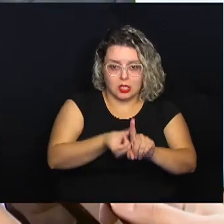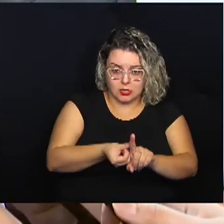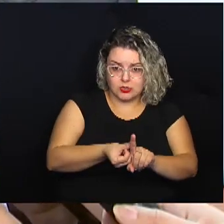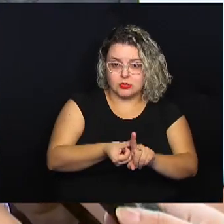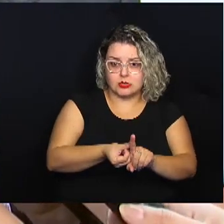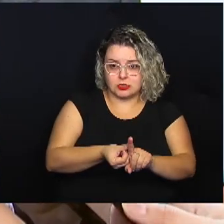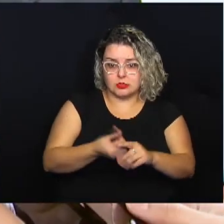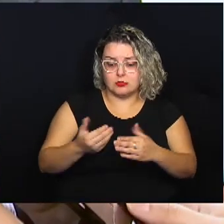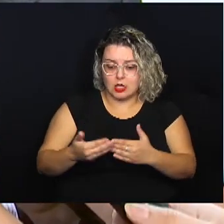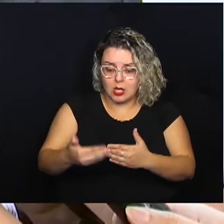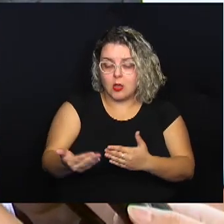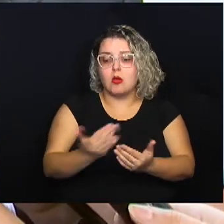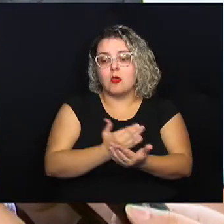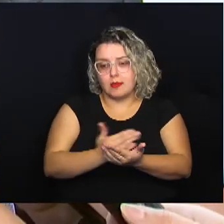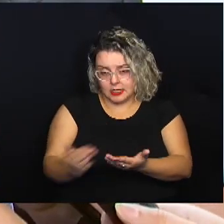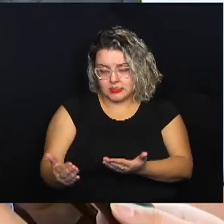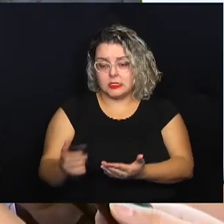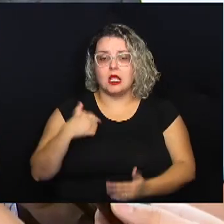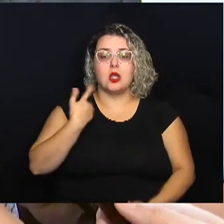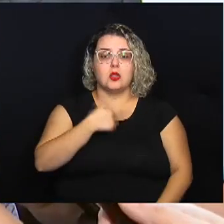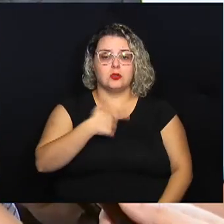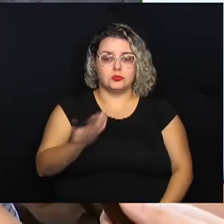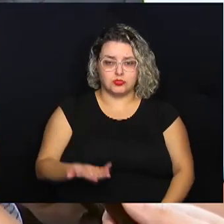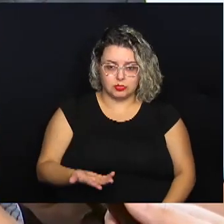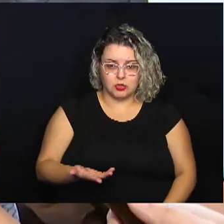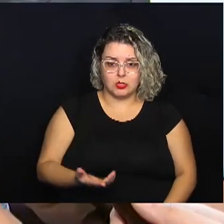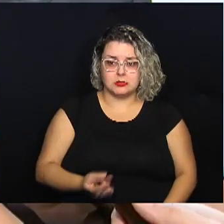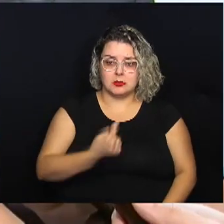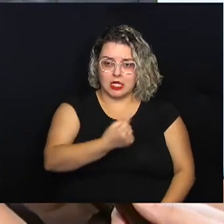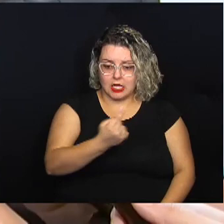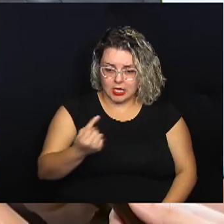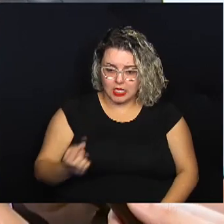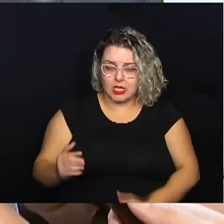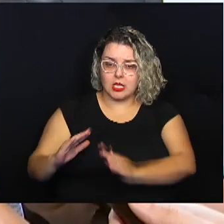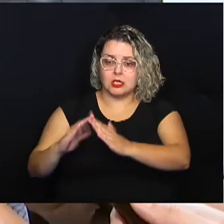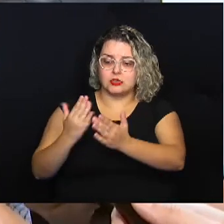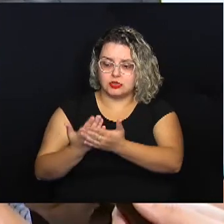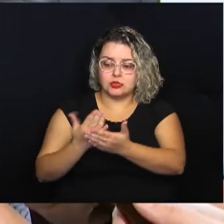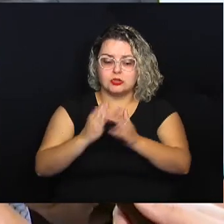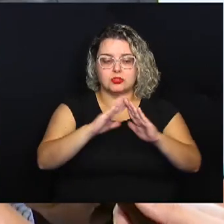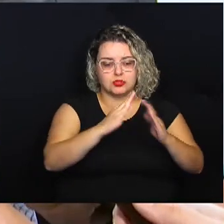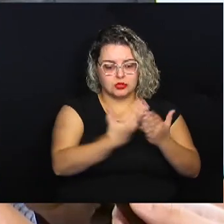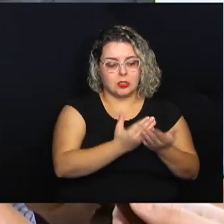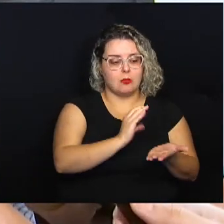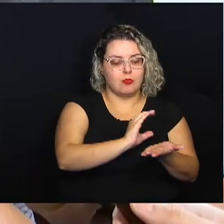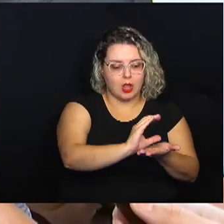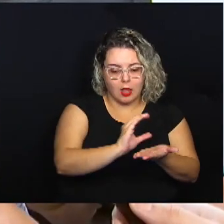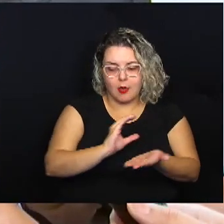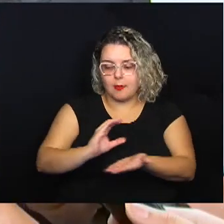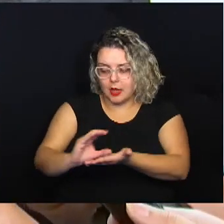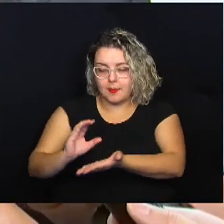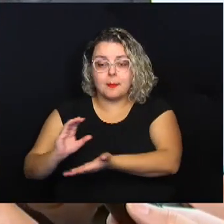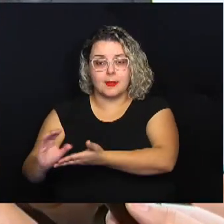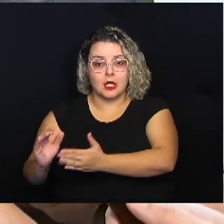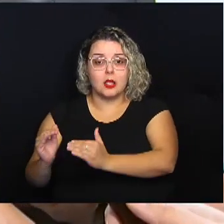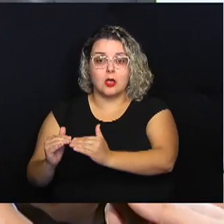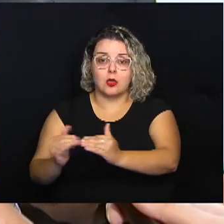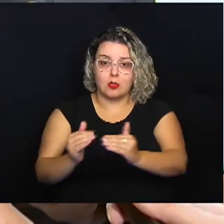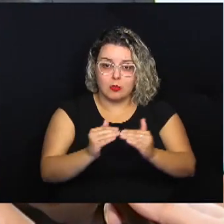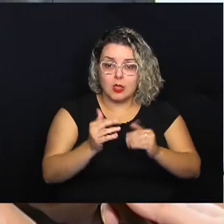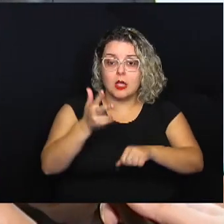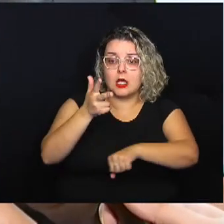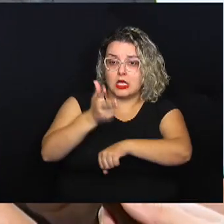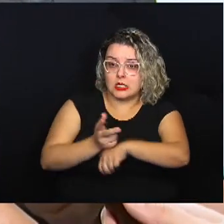segundo semestre. Nós iremos transferir para cada escola um valor compatível com as câmeras que aquela